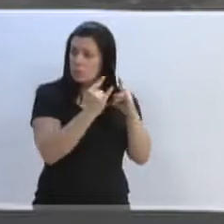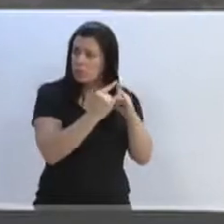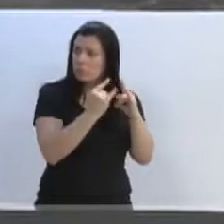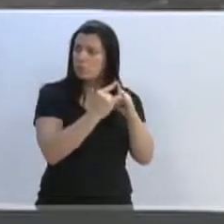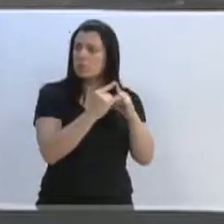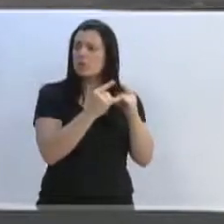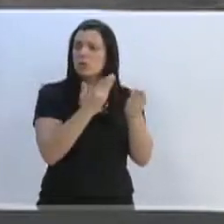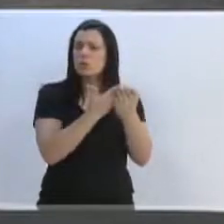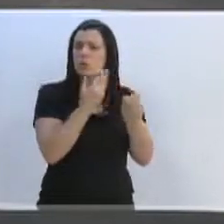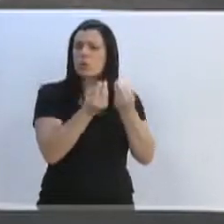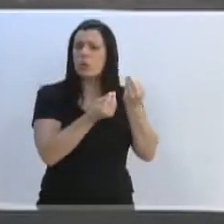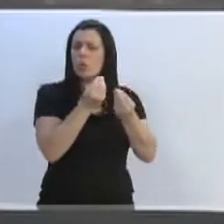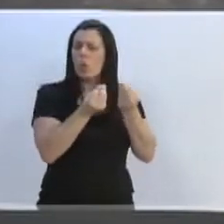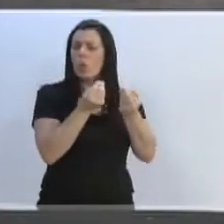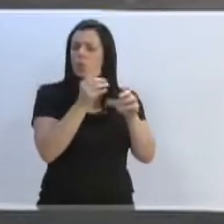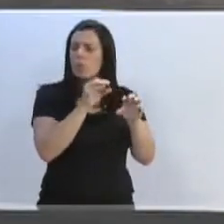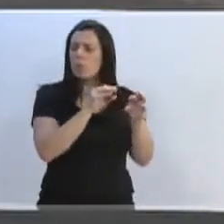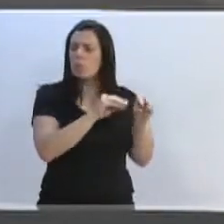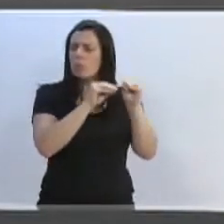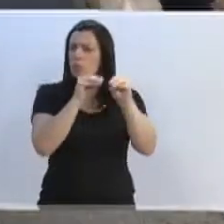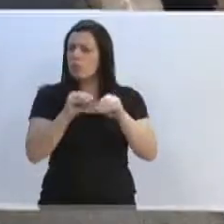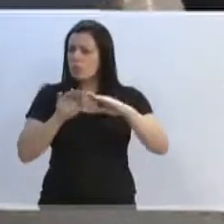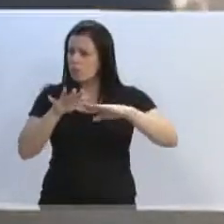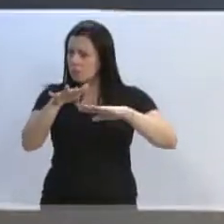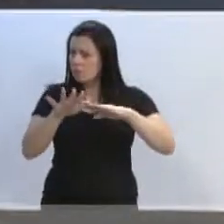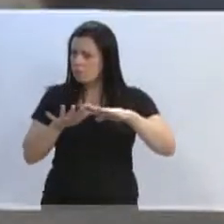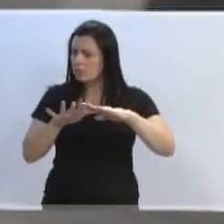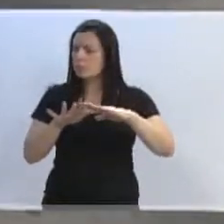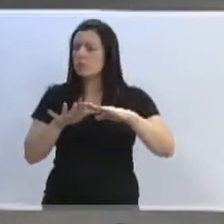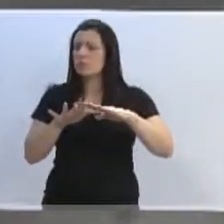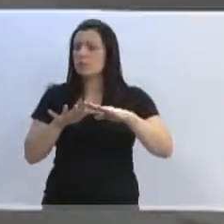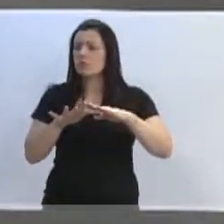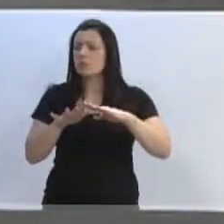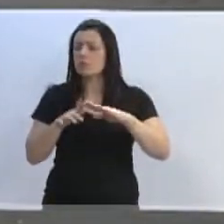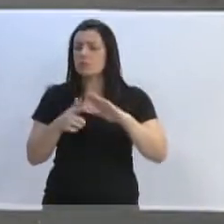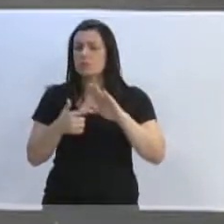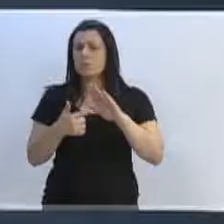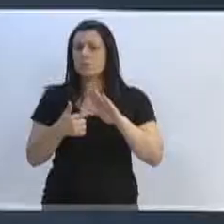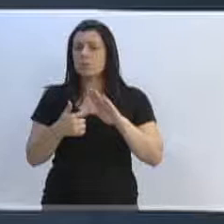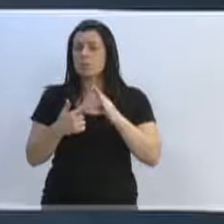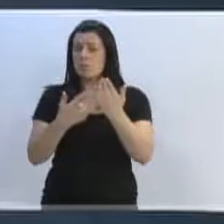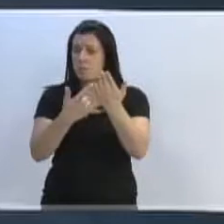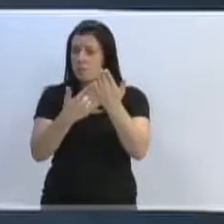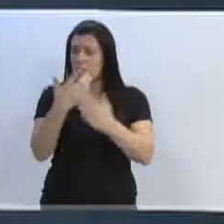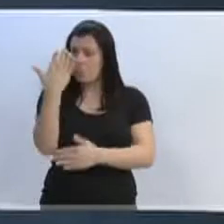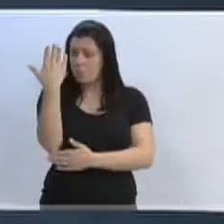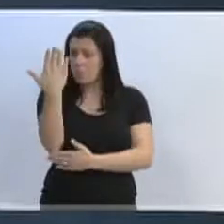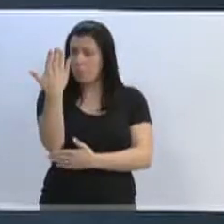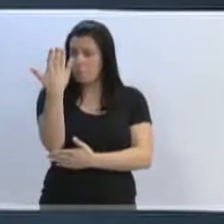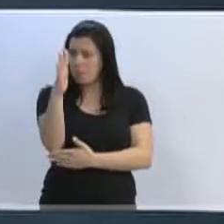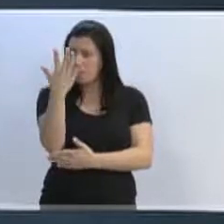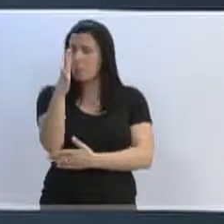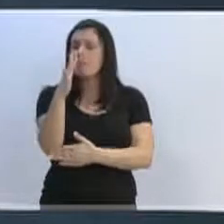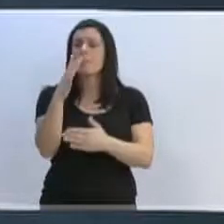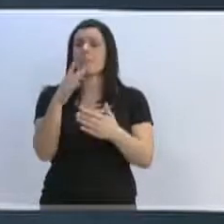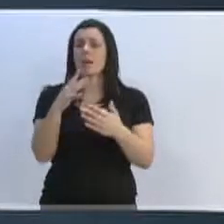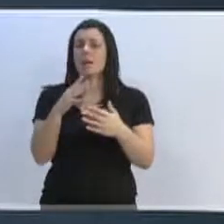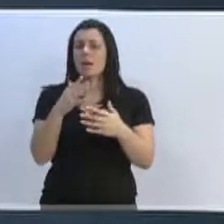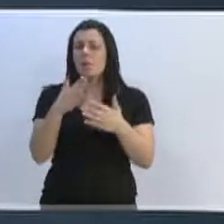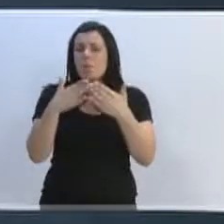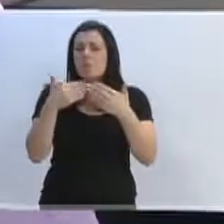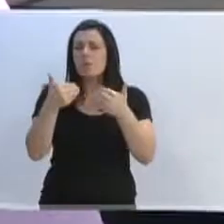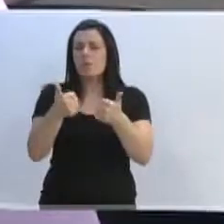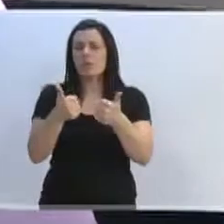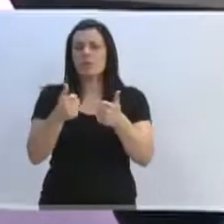para mudar a posição da faixa de segurança, reforçar a sinalização e promover outras melhorias no local. Vou